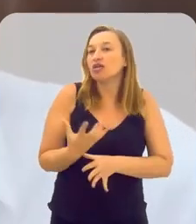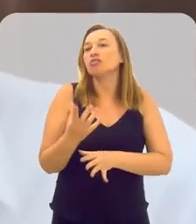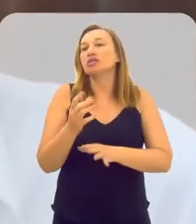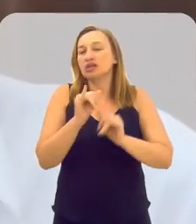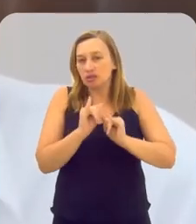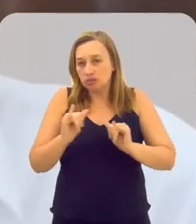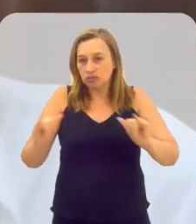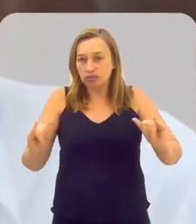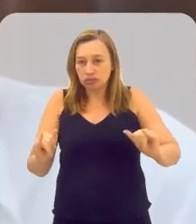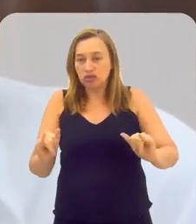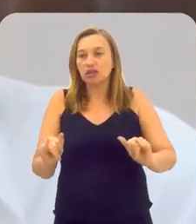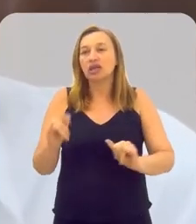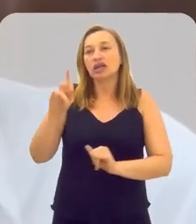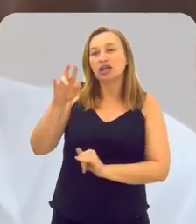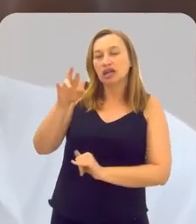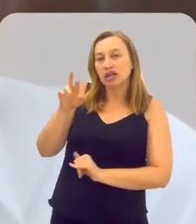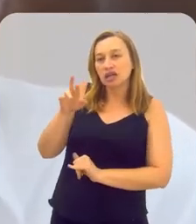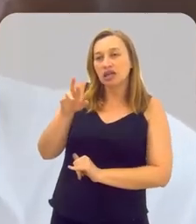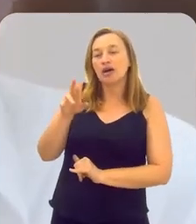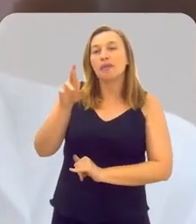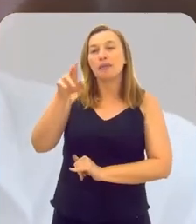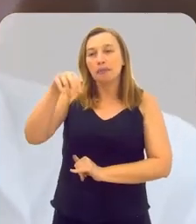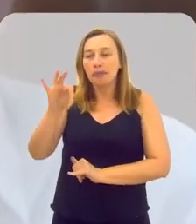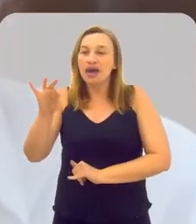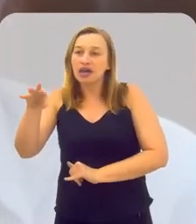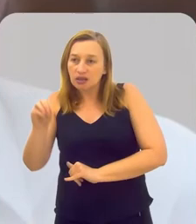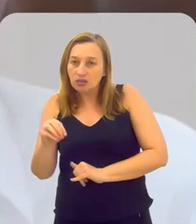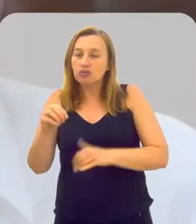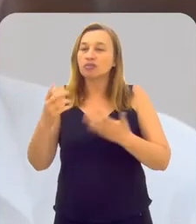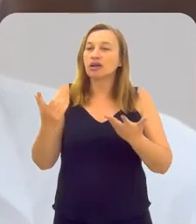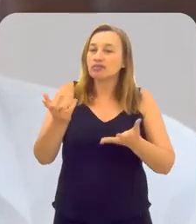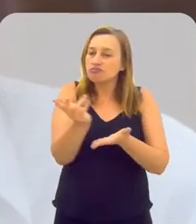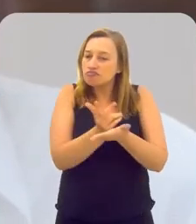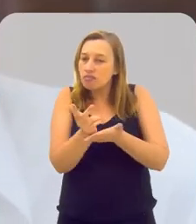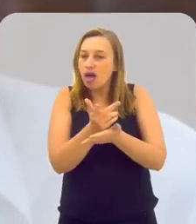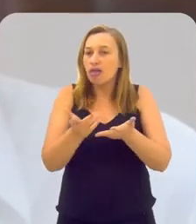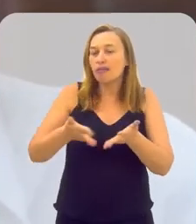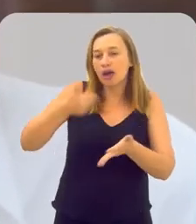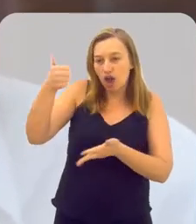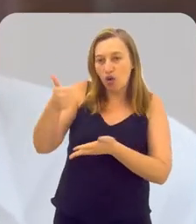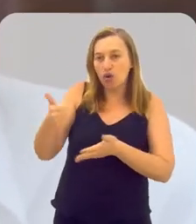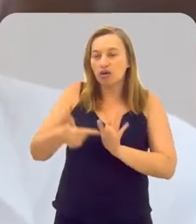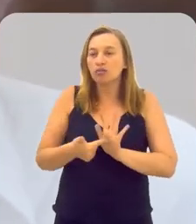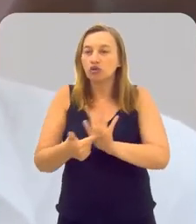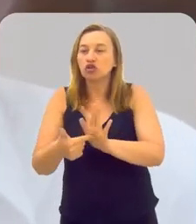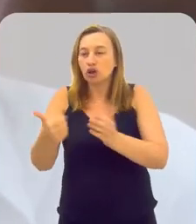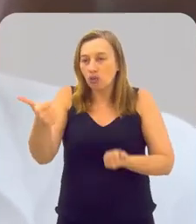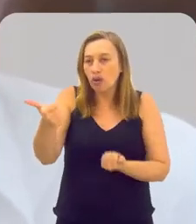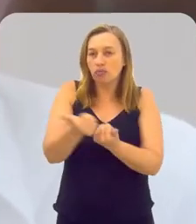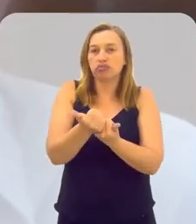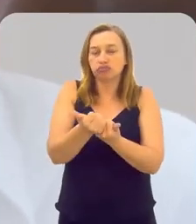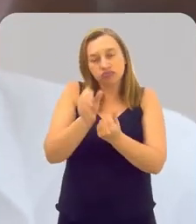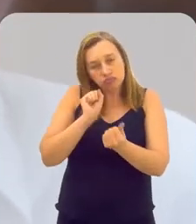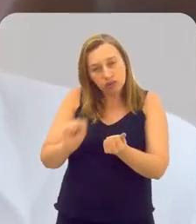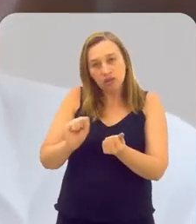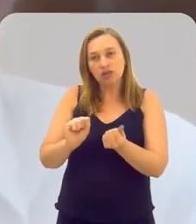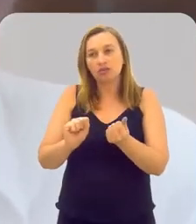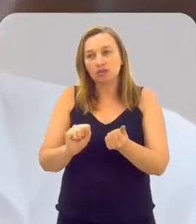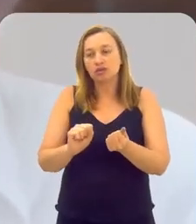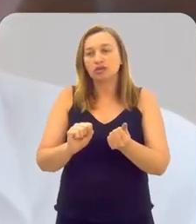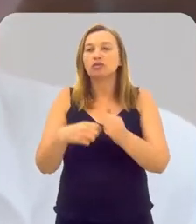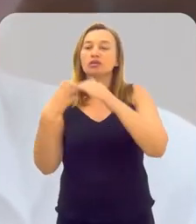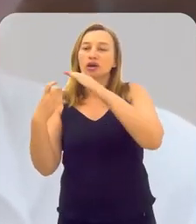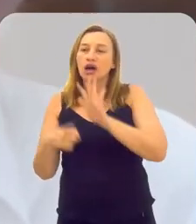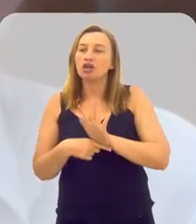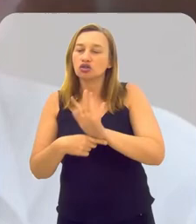para isso exatamente que a gente criou essa publicação de critérios e métricas, para conseguir desenhar bem para ele e mostrar o suporte que a